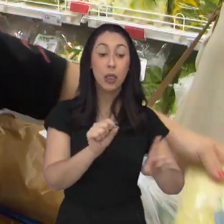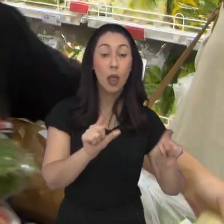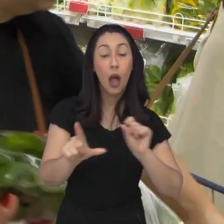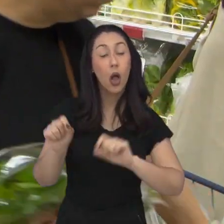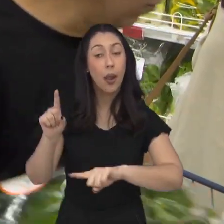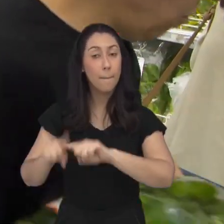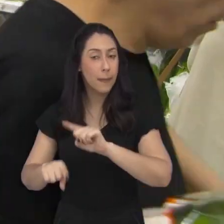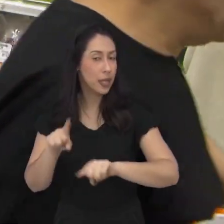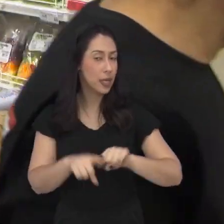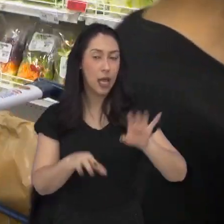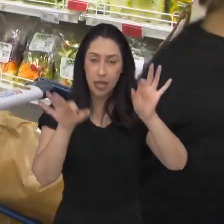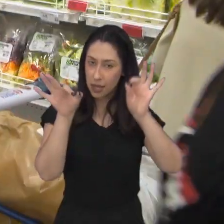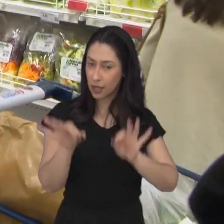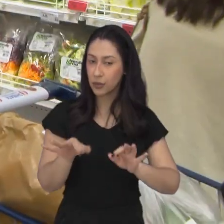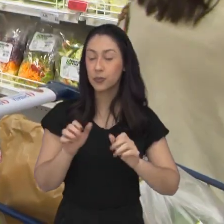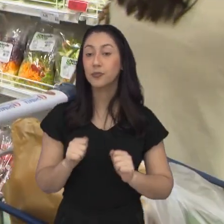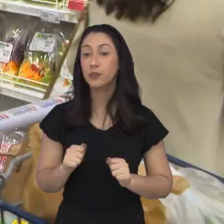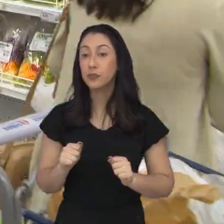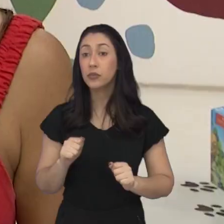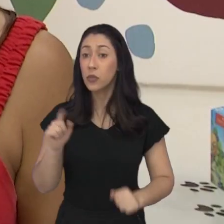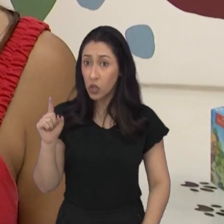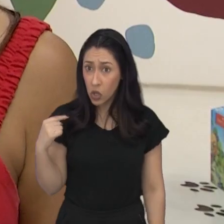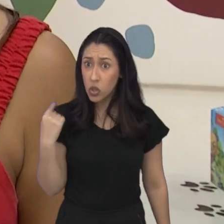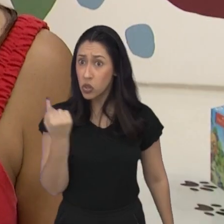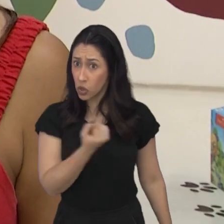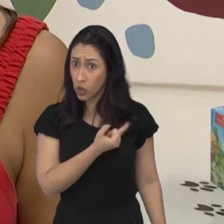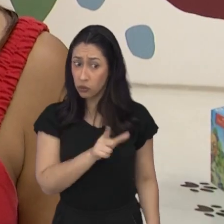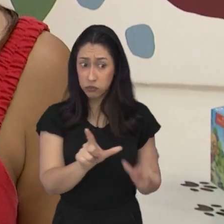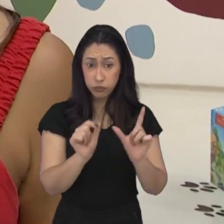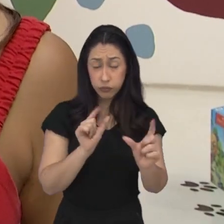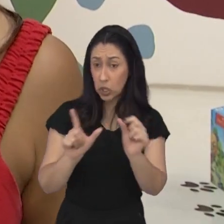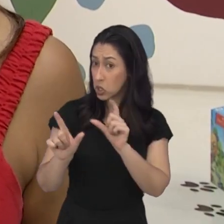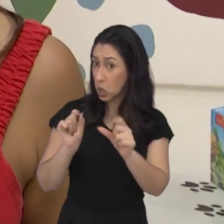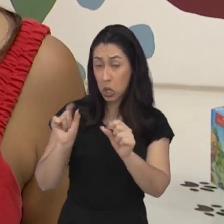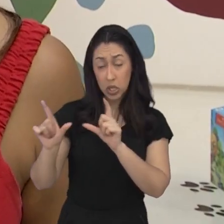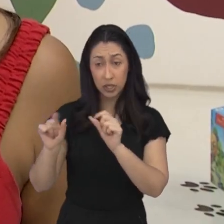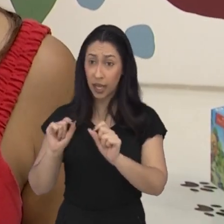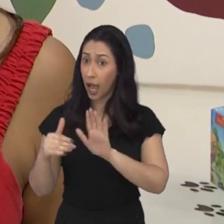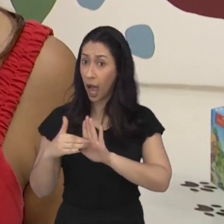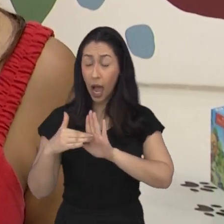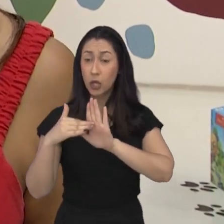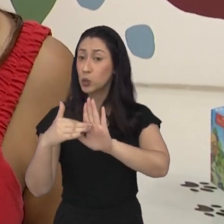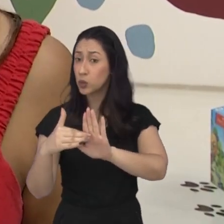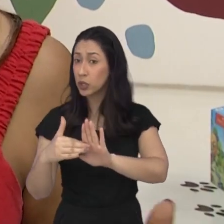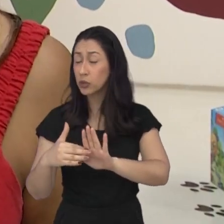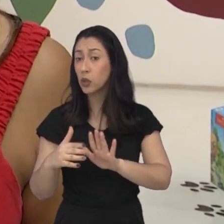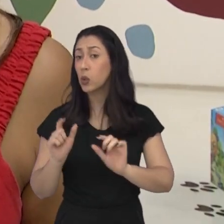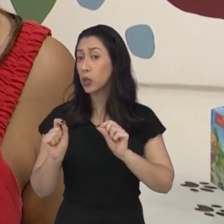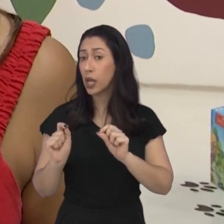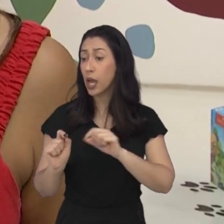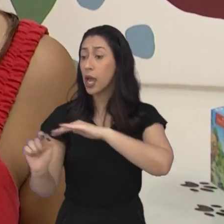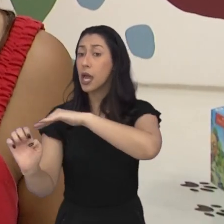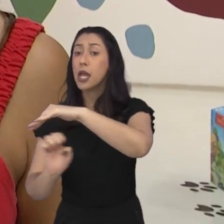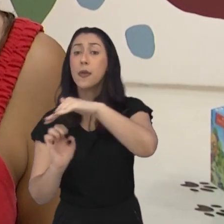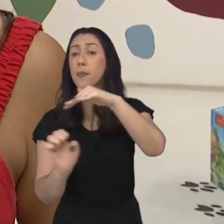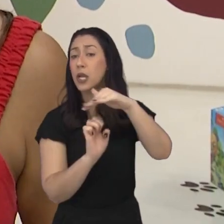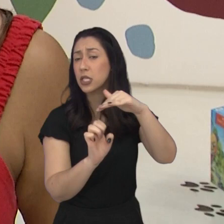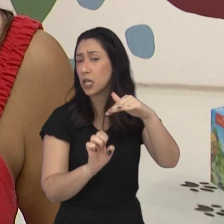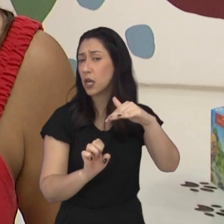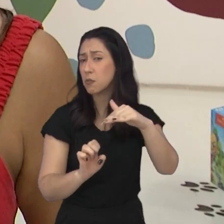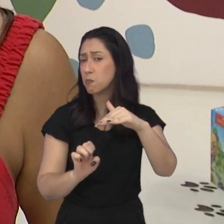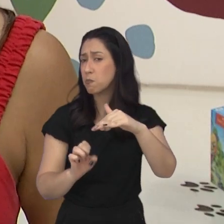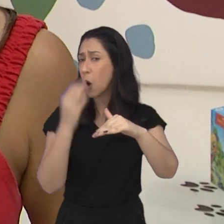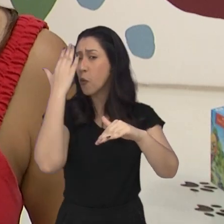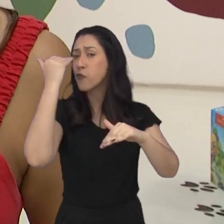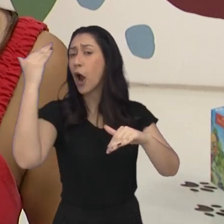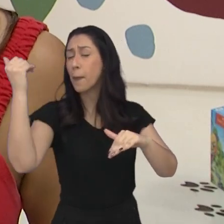que todos nós iremos consumir. As nossas escolhas é que determinam quais são as empresas que estarão no